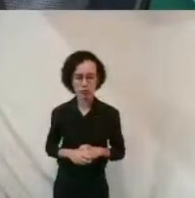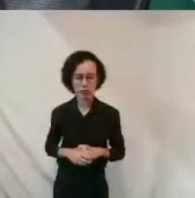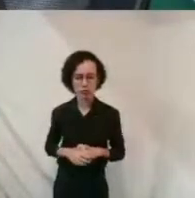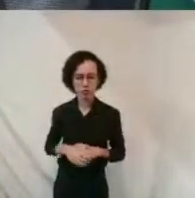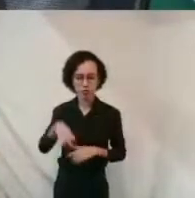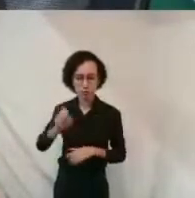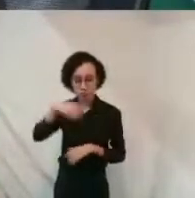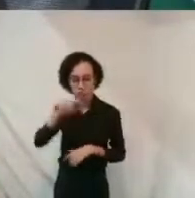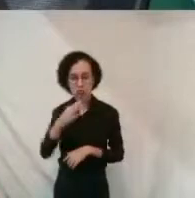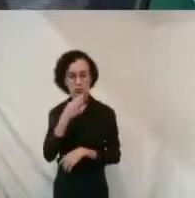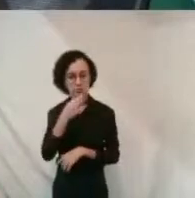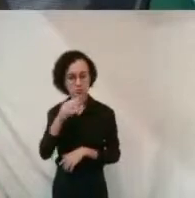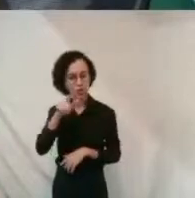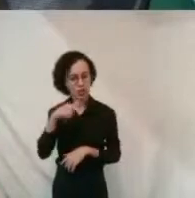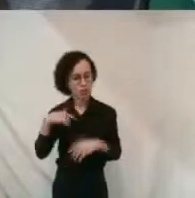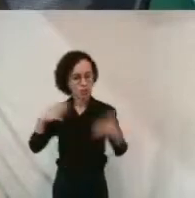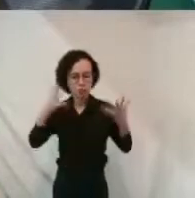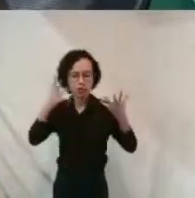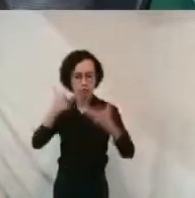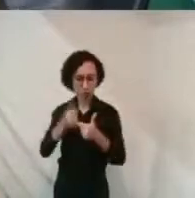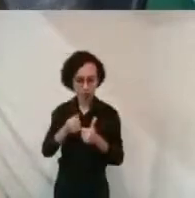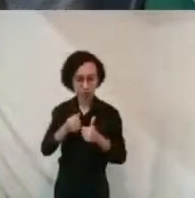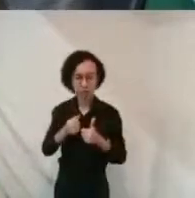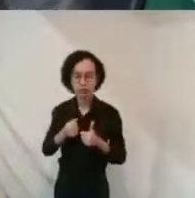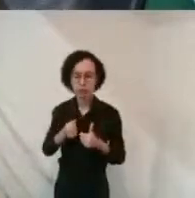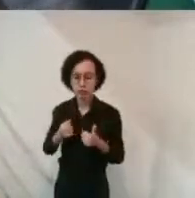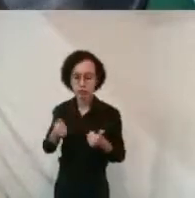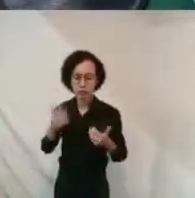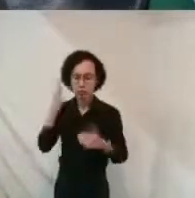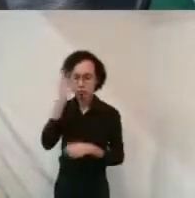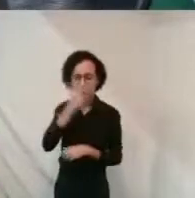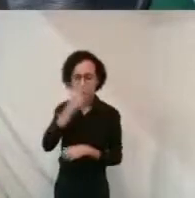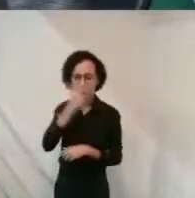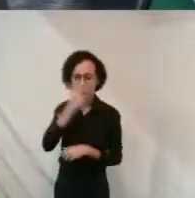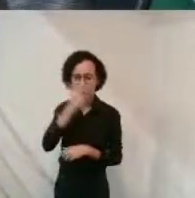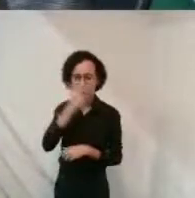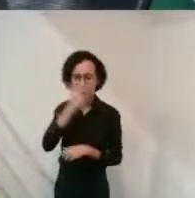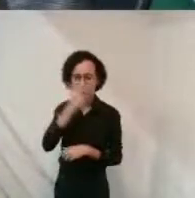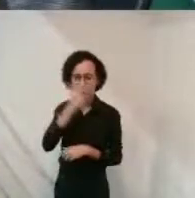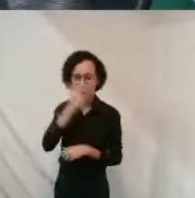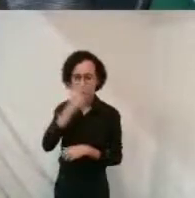aqui lá é um verdadeiro paraíso, né? É muito bonito. E eu não consigo...